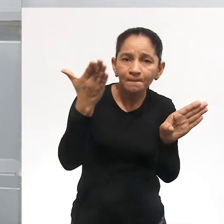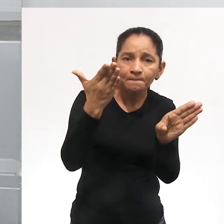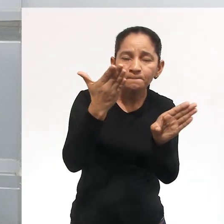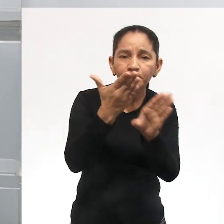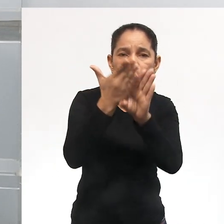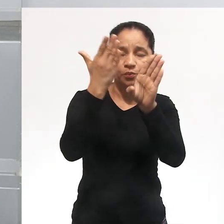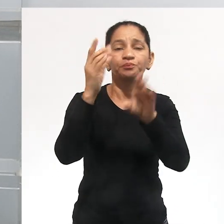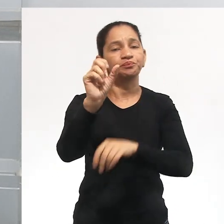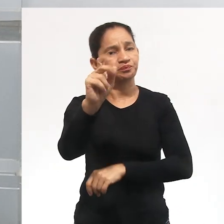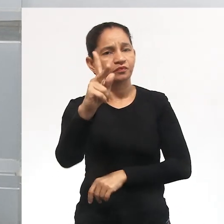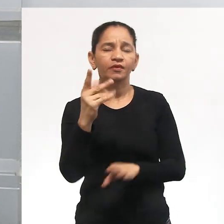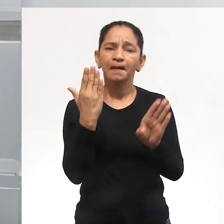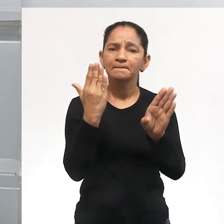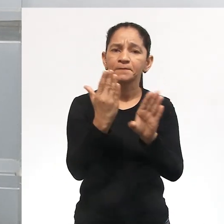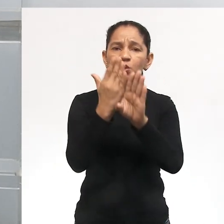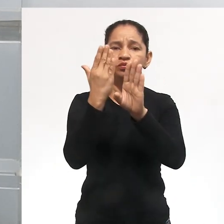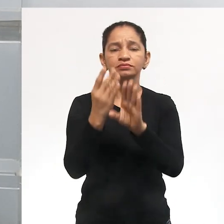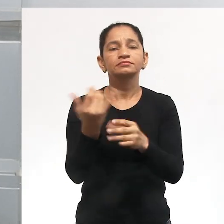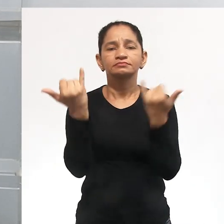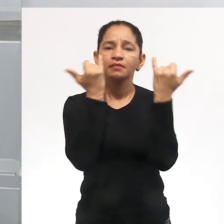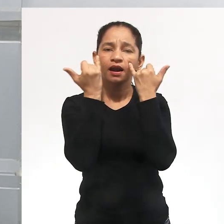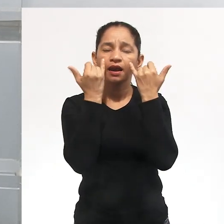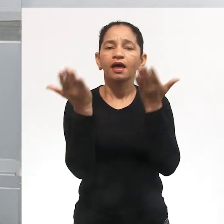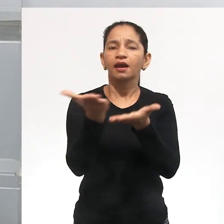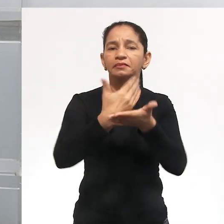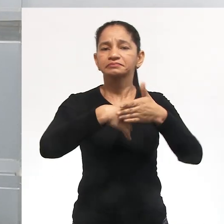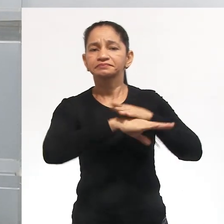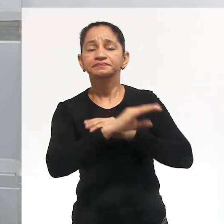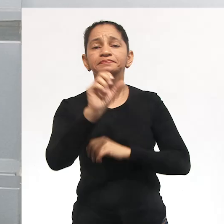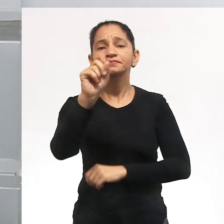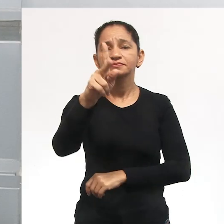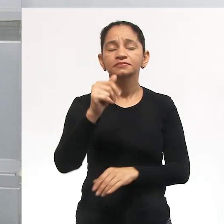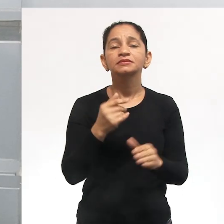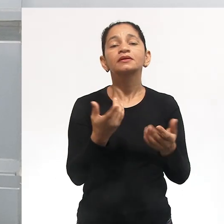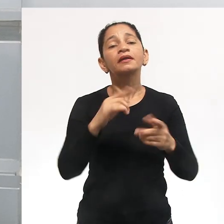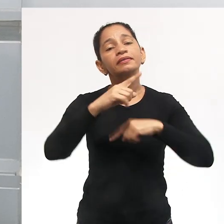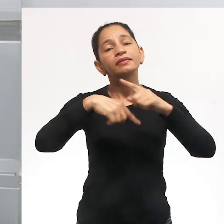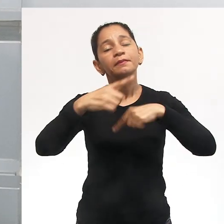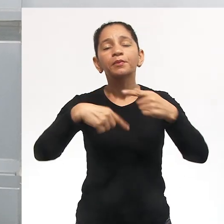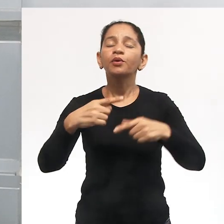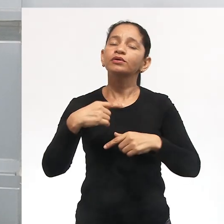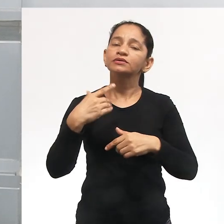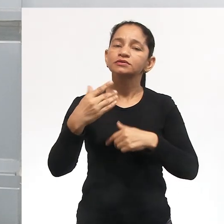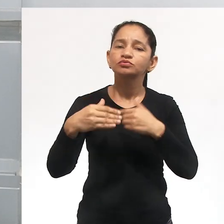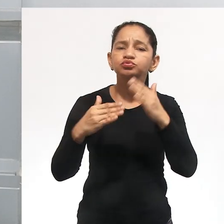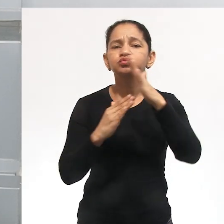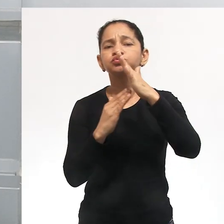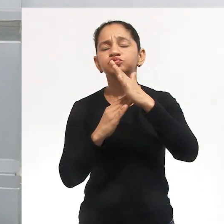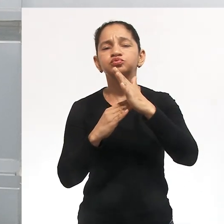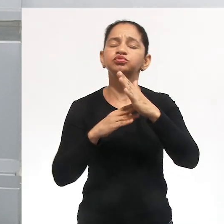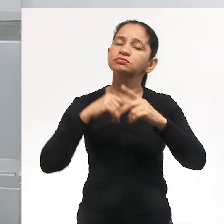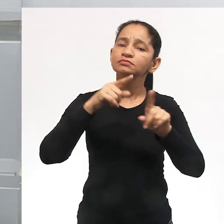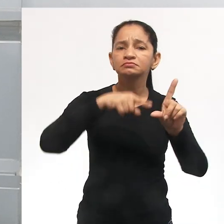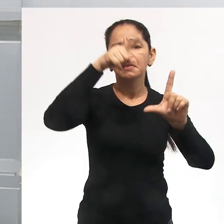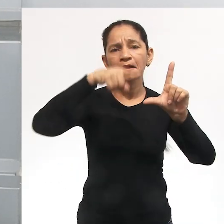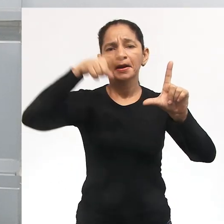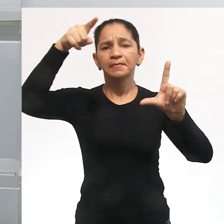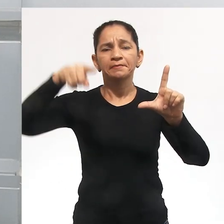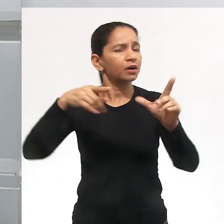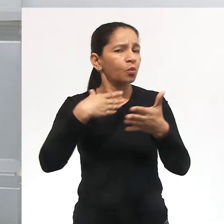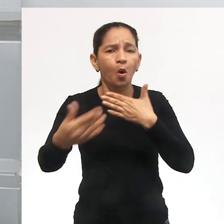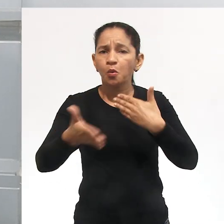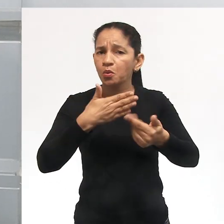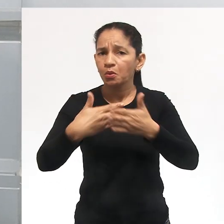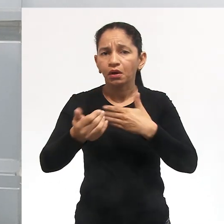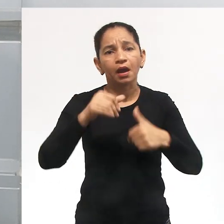pesquisa, e encontramos certas evidências. Com o passar do tempo, com a evolução de qualquer variável